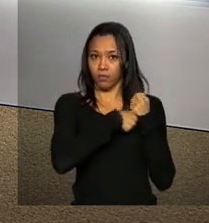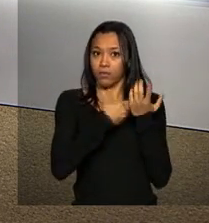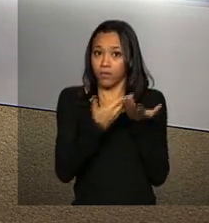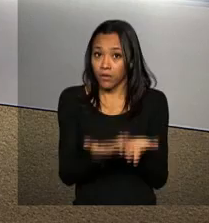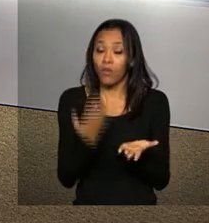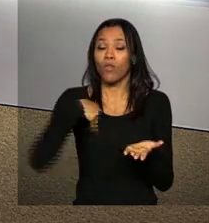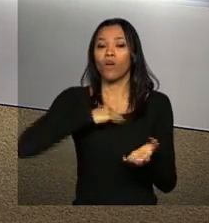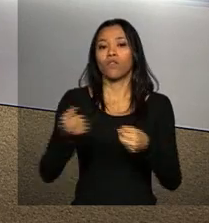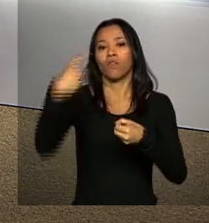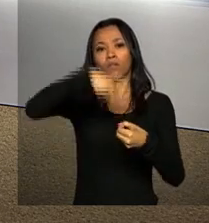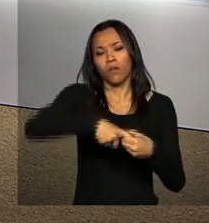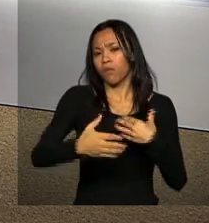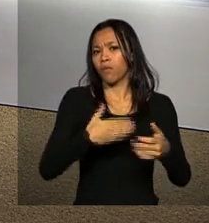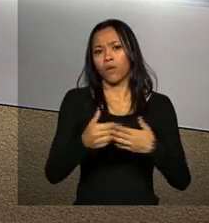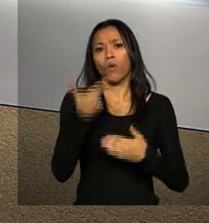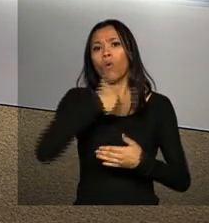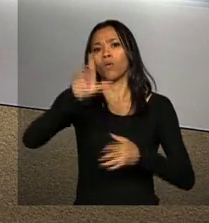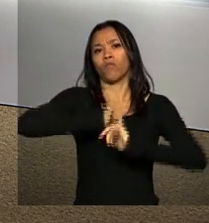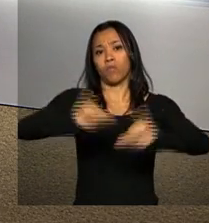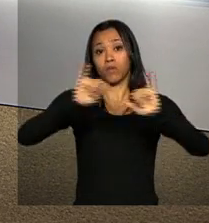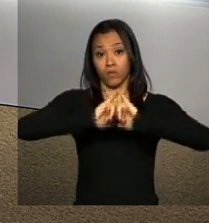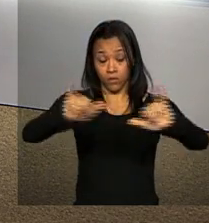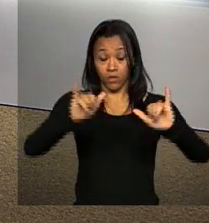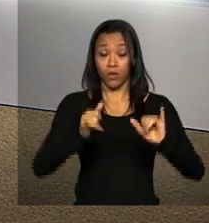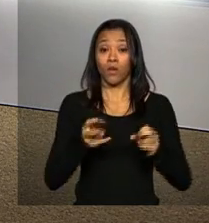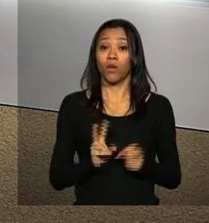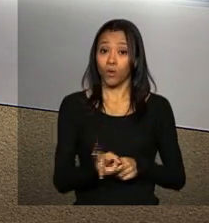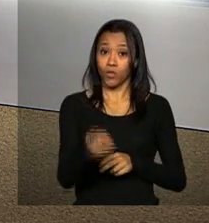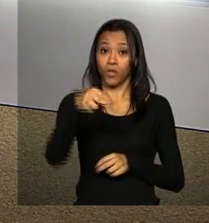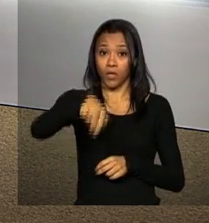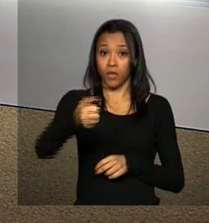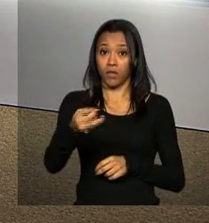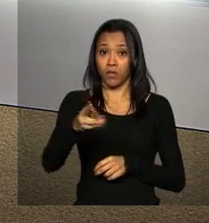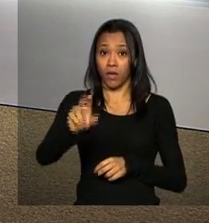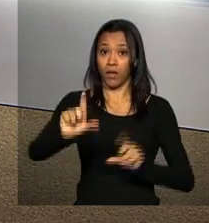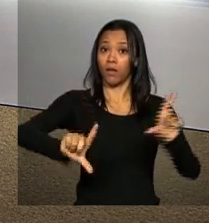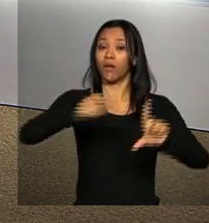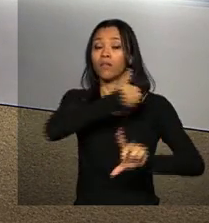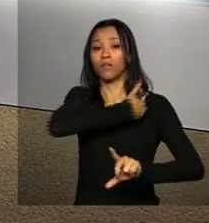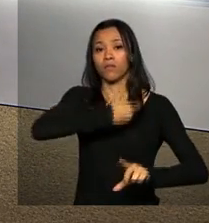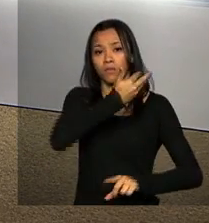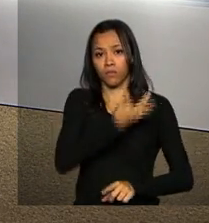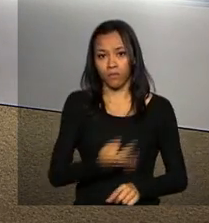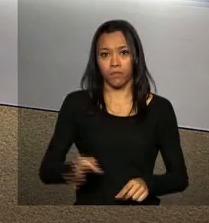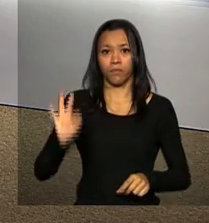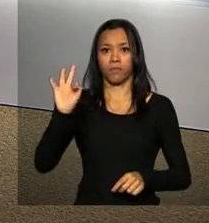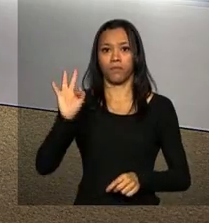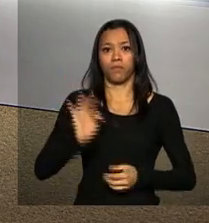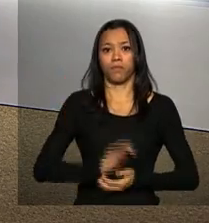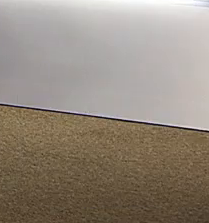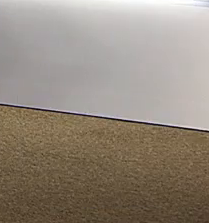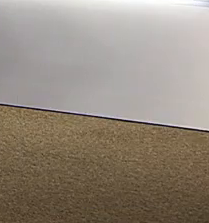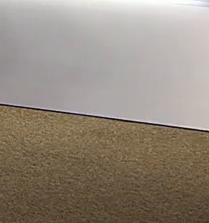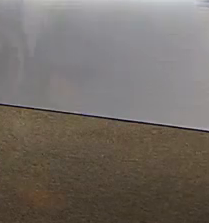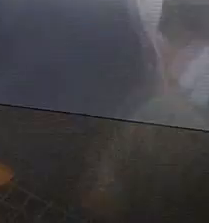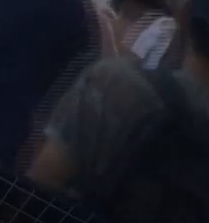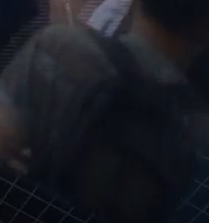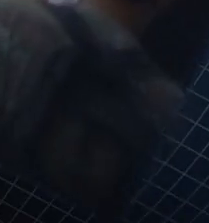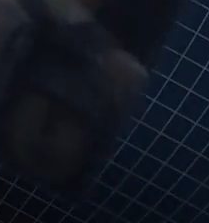E nós podemos voltar a qualquer momento com outras informações. Continue com a gente, NBR, a TV do Governo Federal.